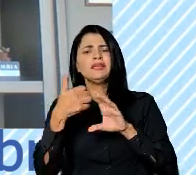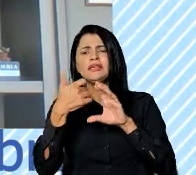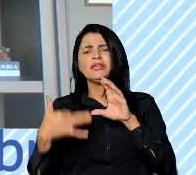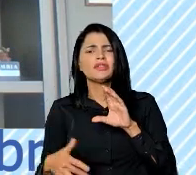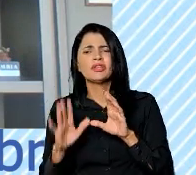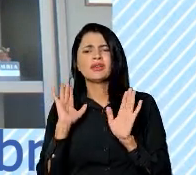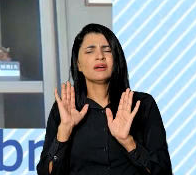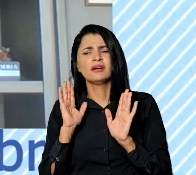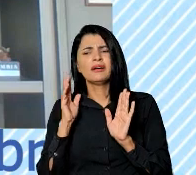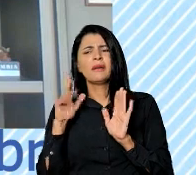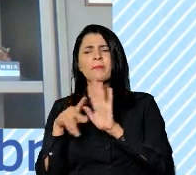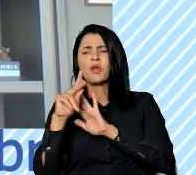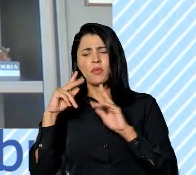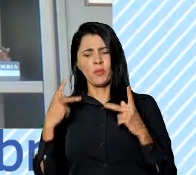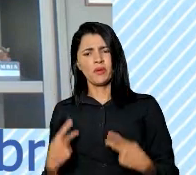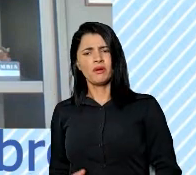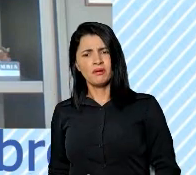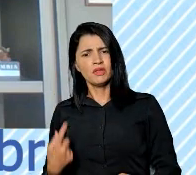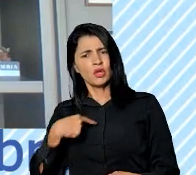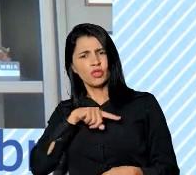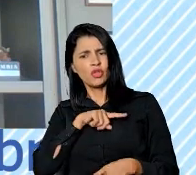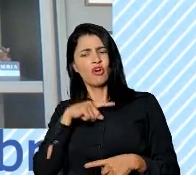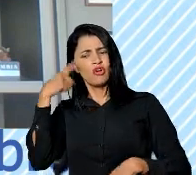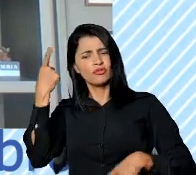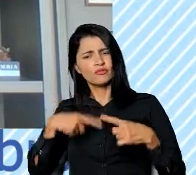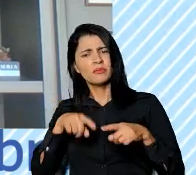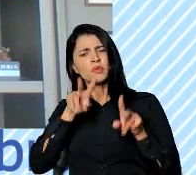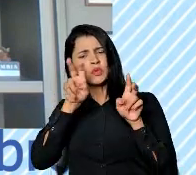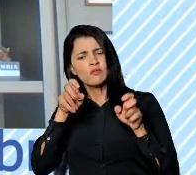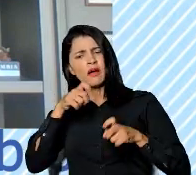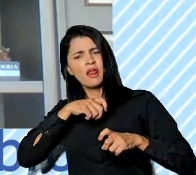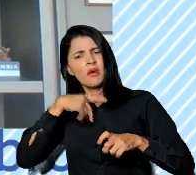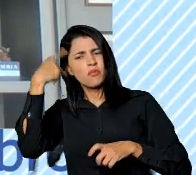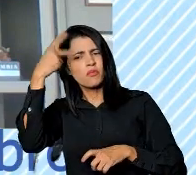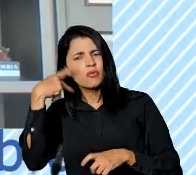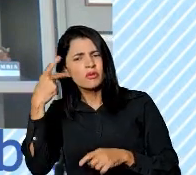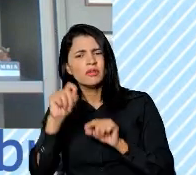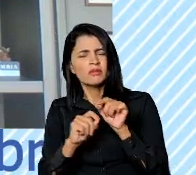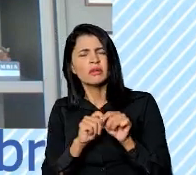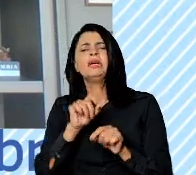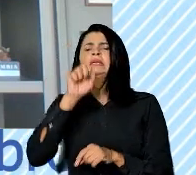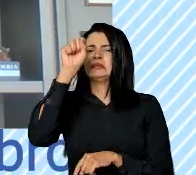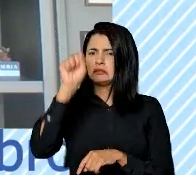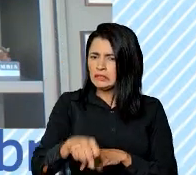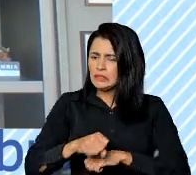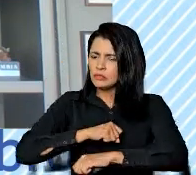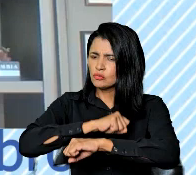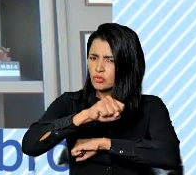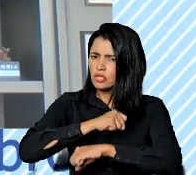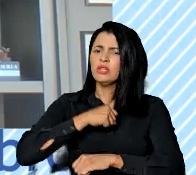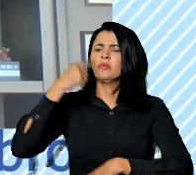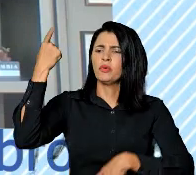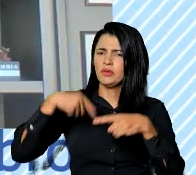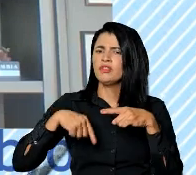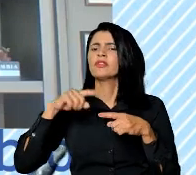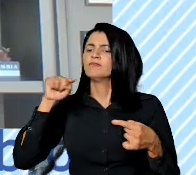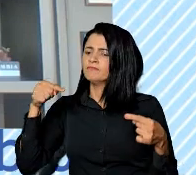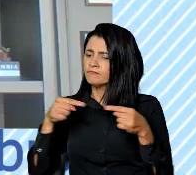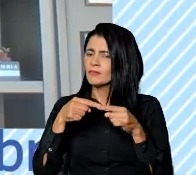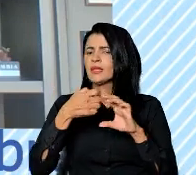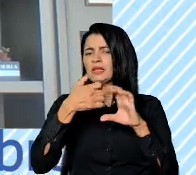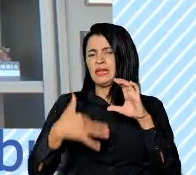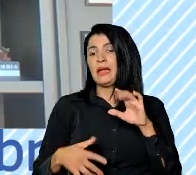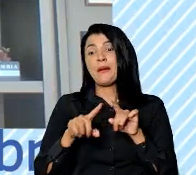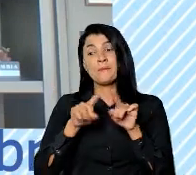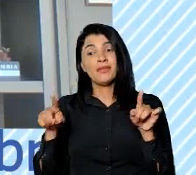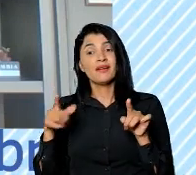inerentes à humanidade. Quando nós discutimos política, nós estamos discutindo, sim, políticas atreladas a essas características, mas nós